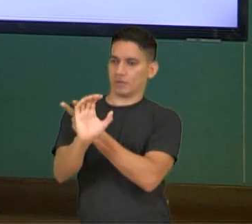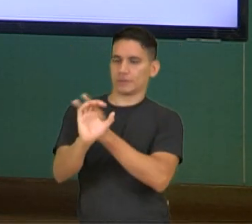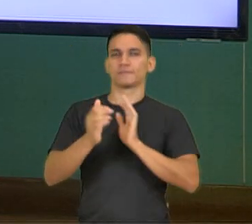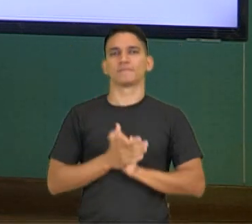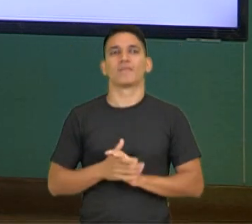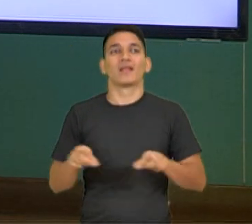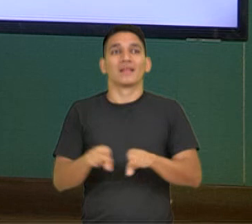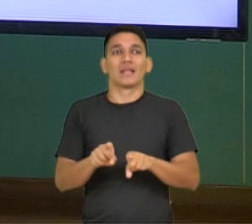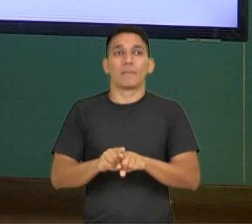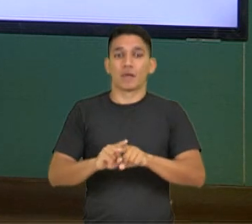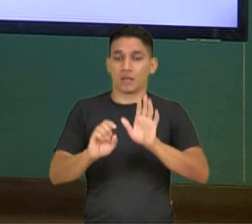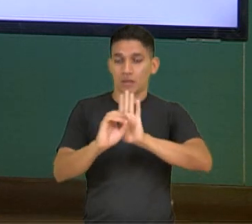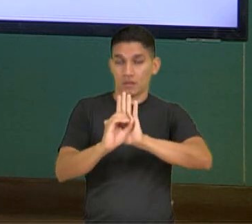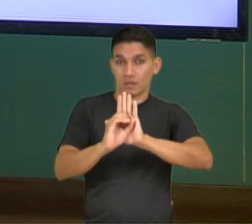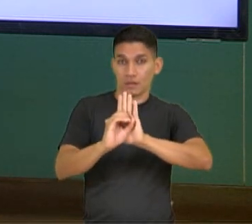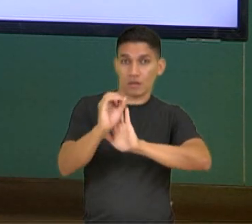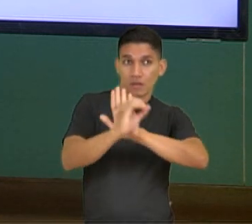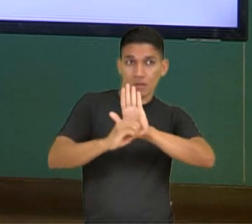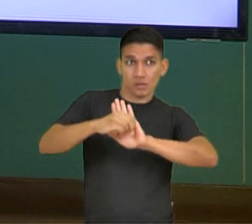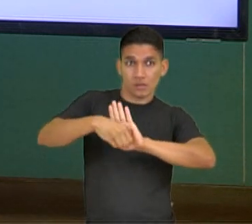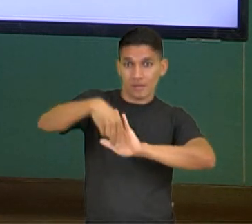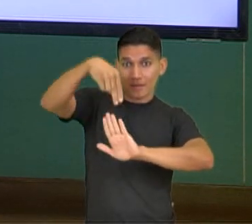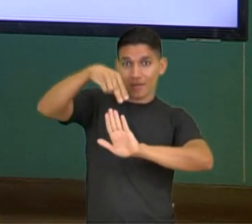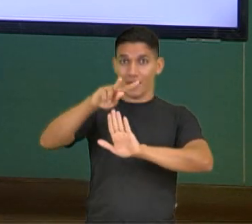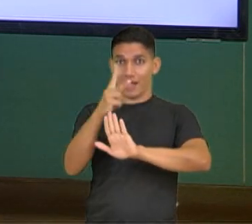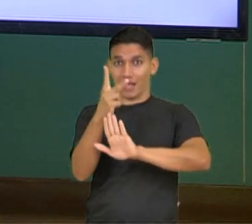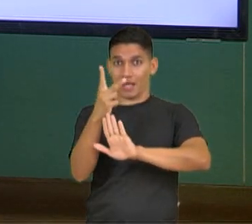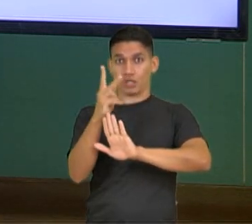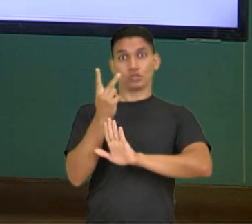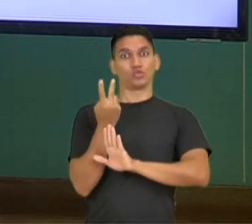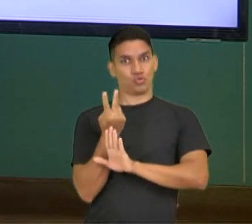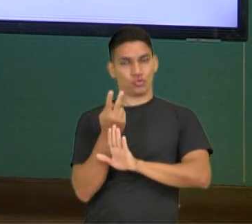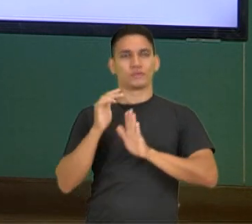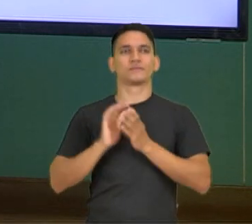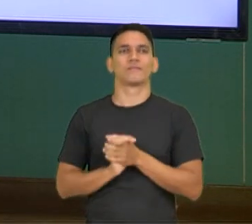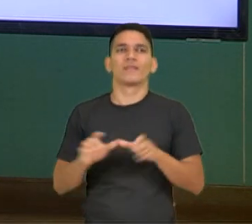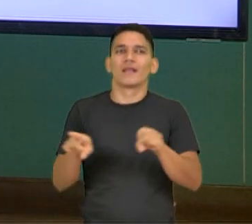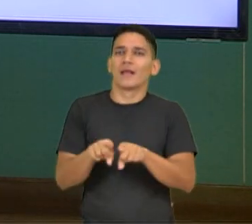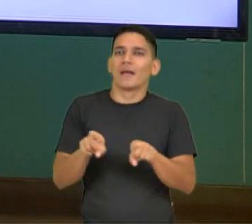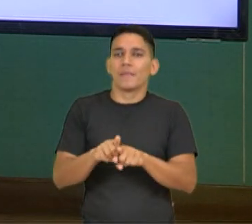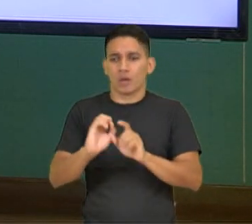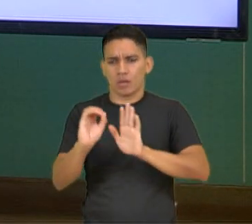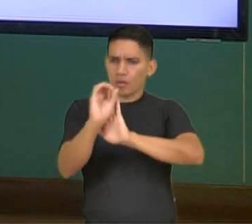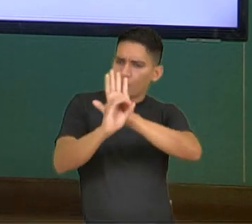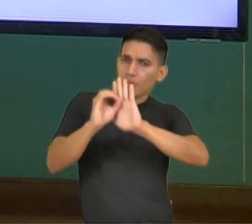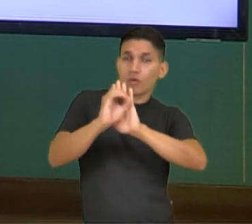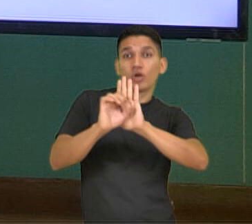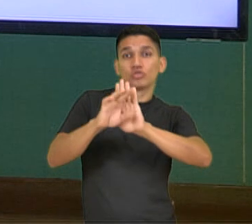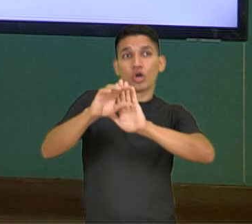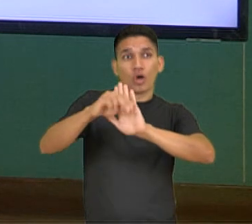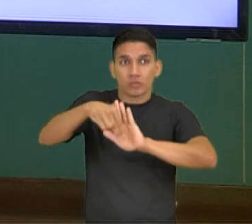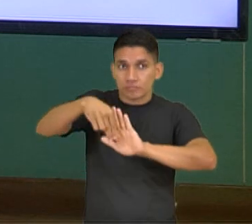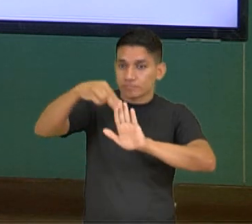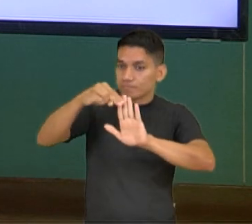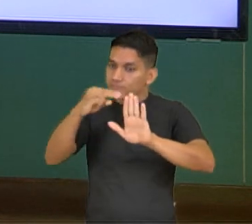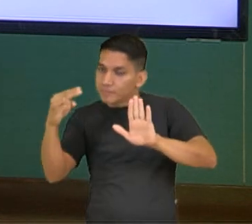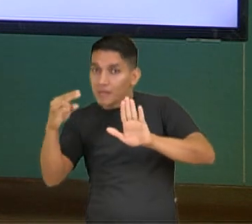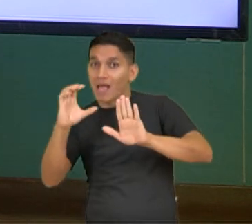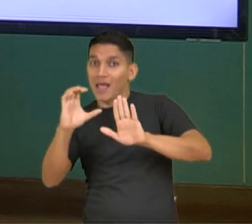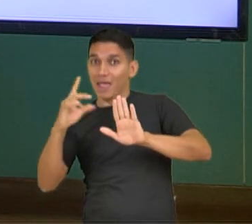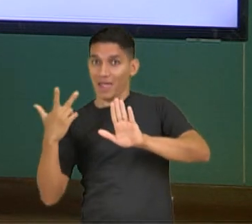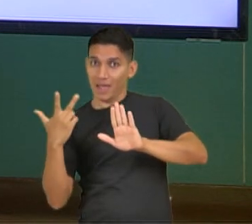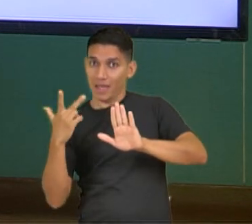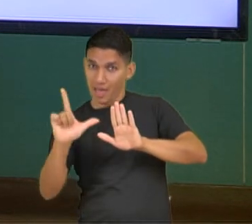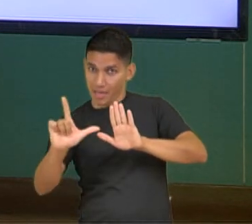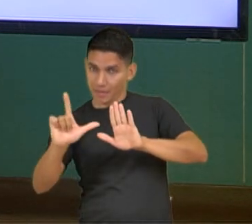temos o NH2 ligado na cadeia carbônica aromática. E aqui nós temos apenas o átomo de cloro ligado